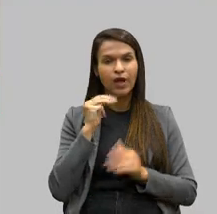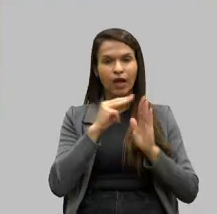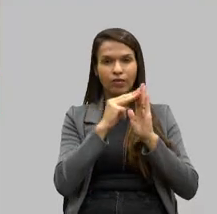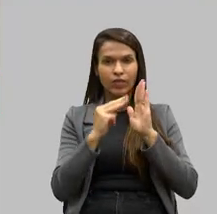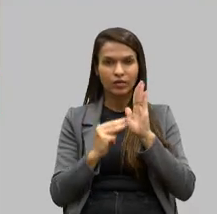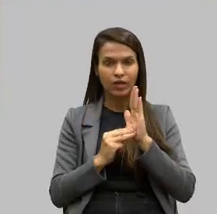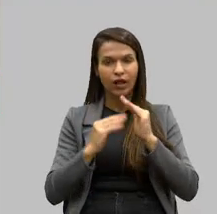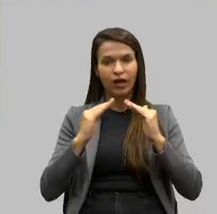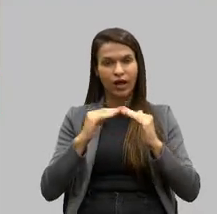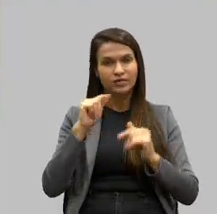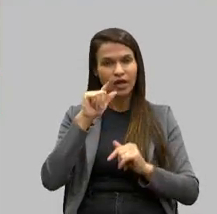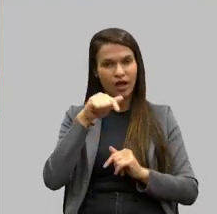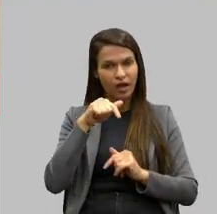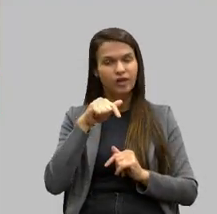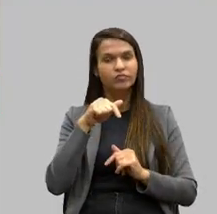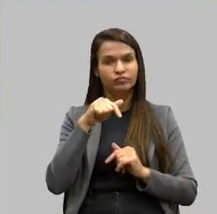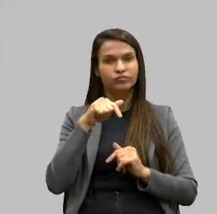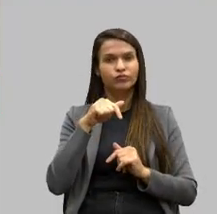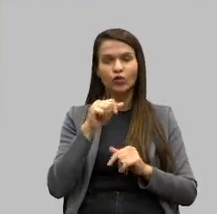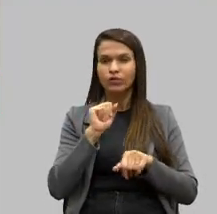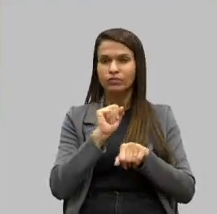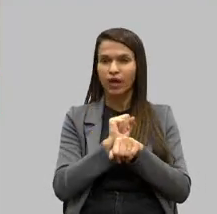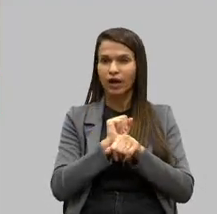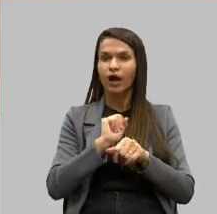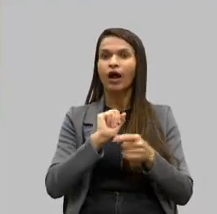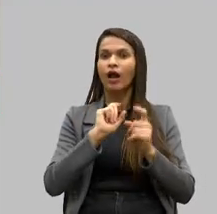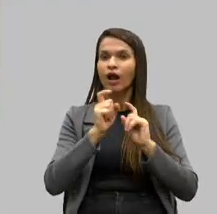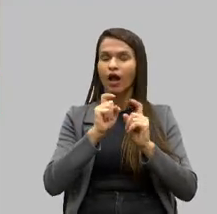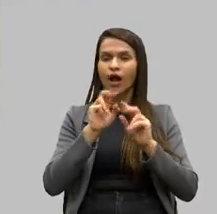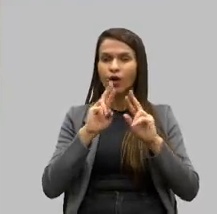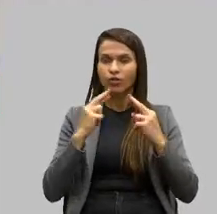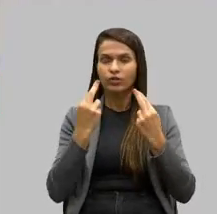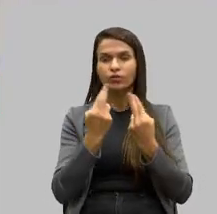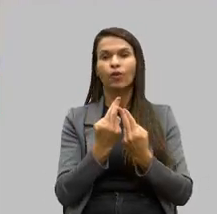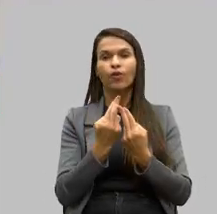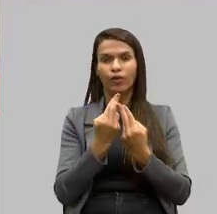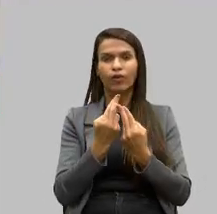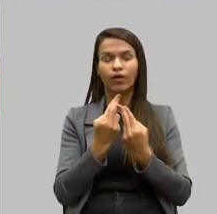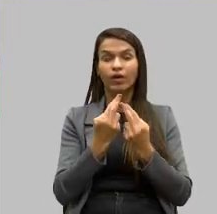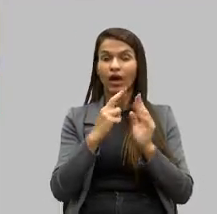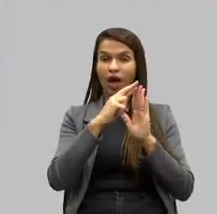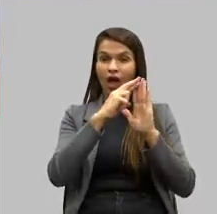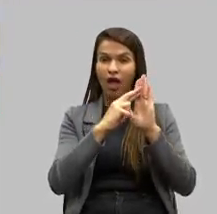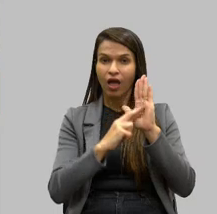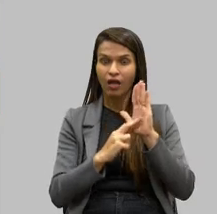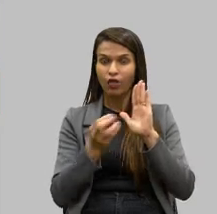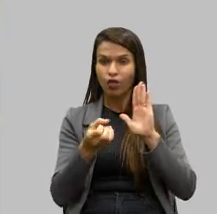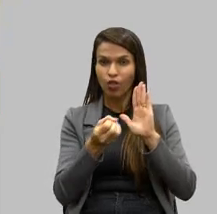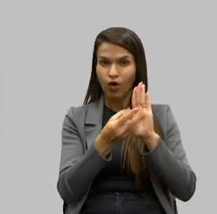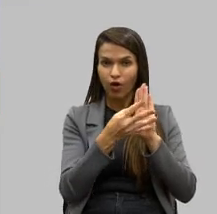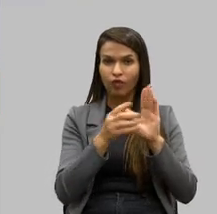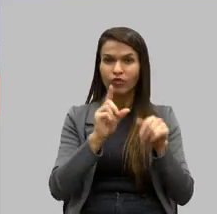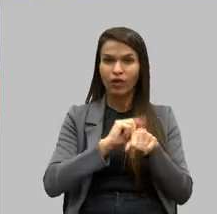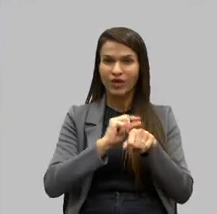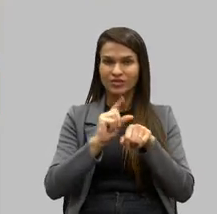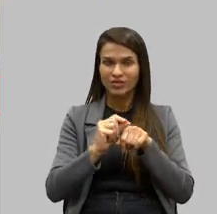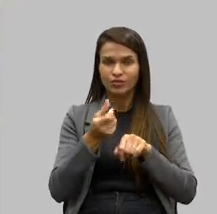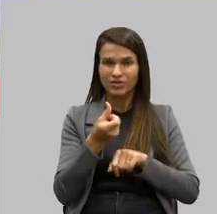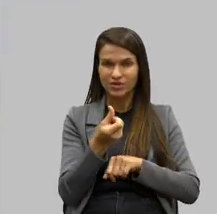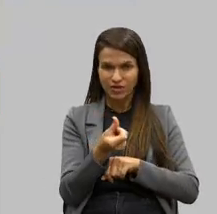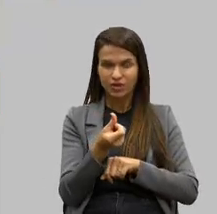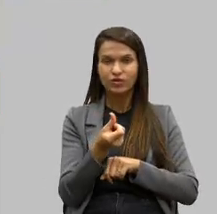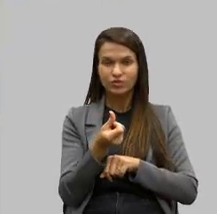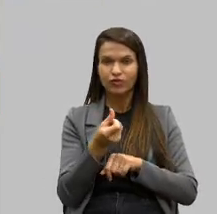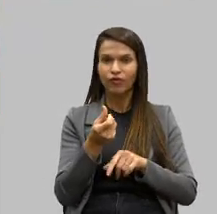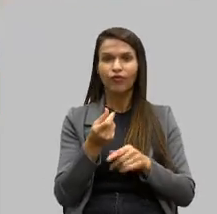na Casa é essa. Nós paramos a reunião na oportunidade e a redação, nova redação do artigo 6º, que foi